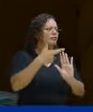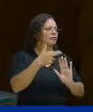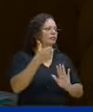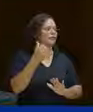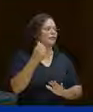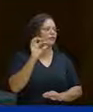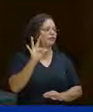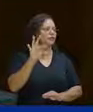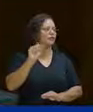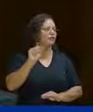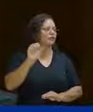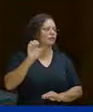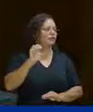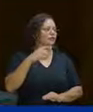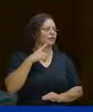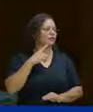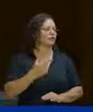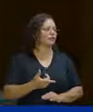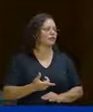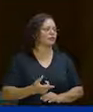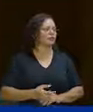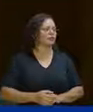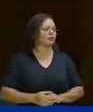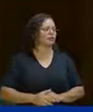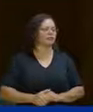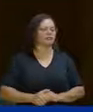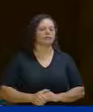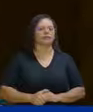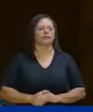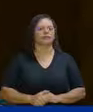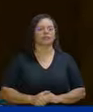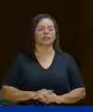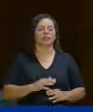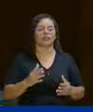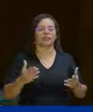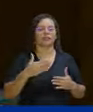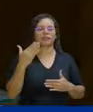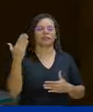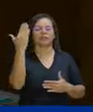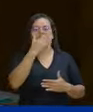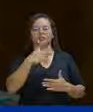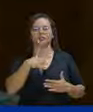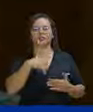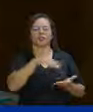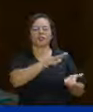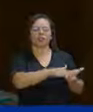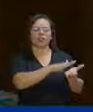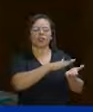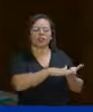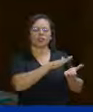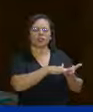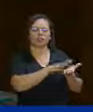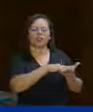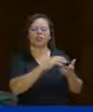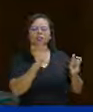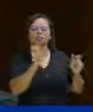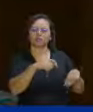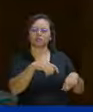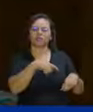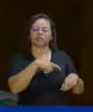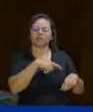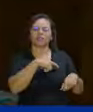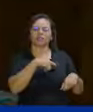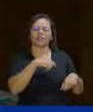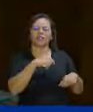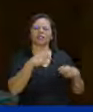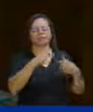número 23.604, que, abro aspas, a comprovação dos gastos deve ser realizada por